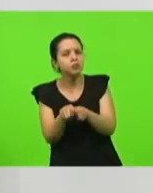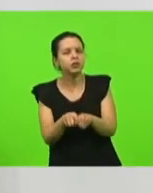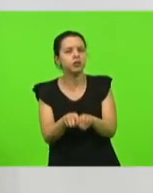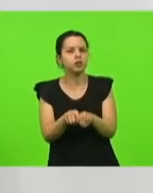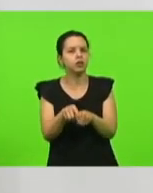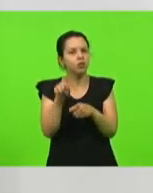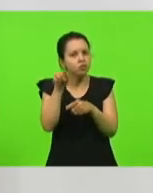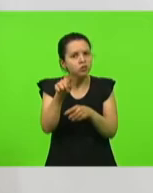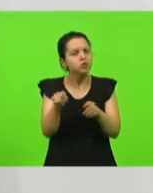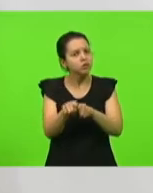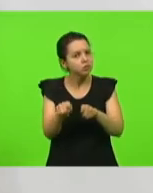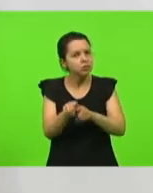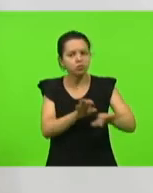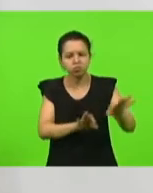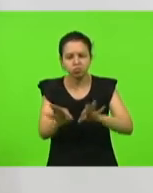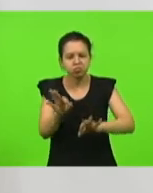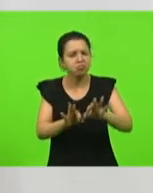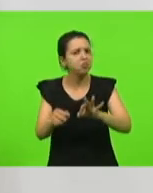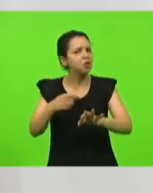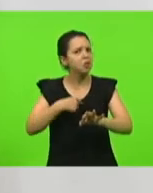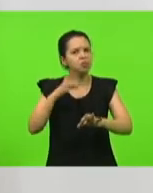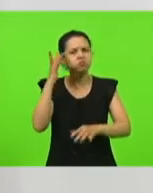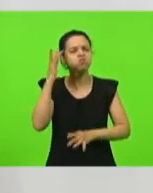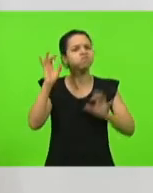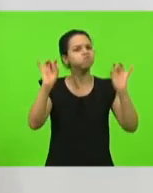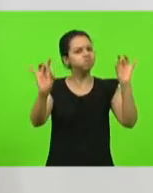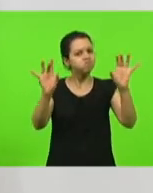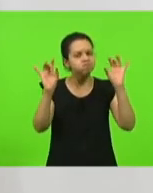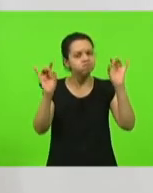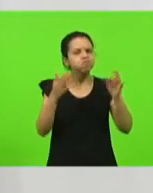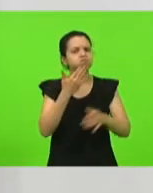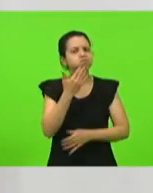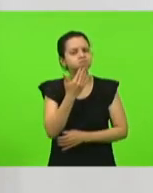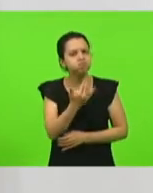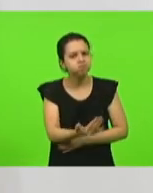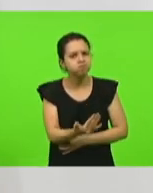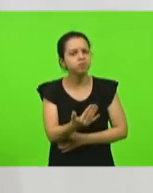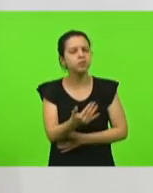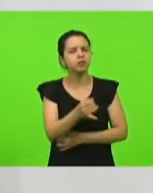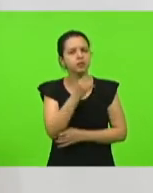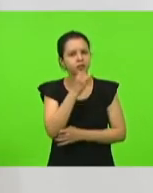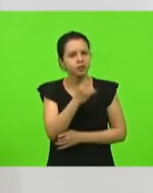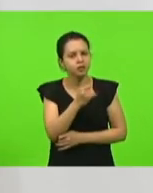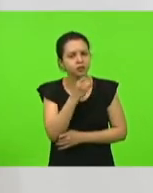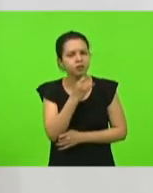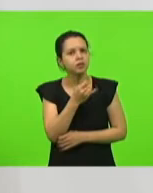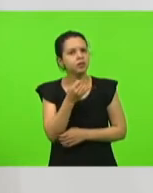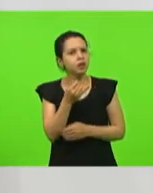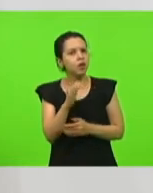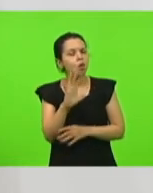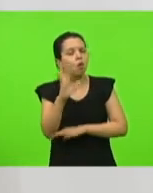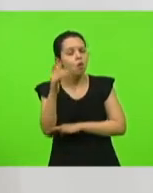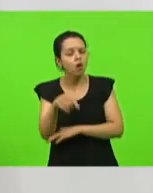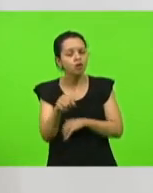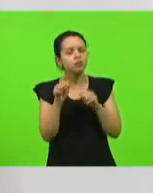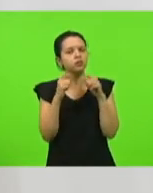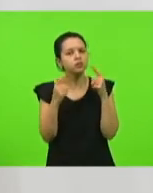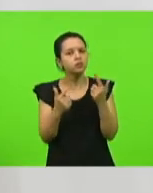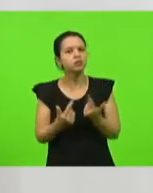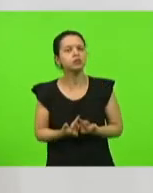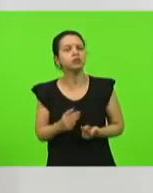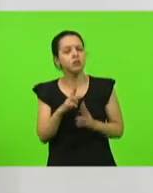fazendo esse cadastro, que eu acho extraordinário, e pedir para que este exemplo que está acontecendo aqui em Florianópolis